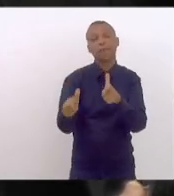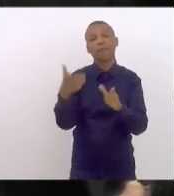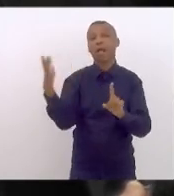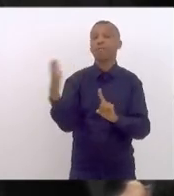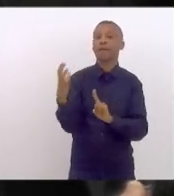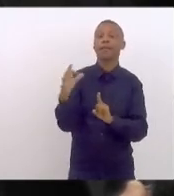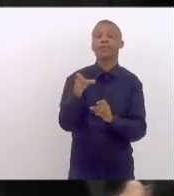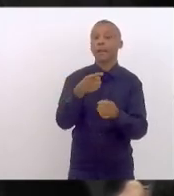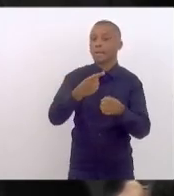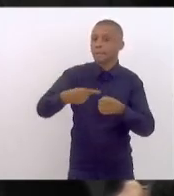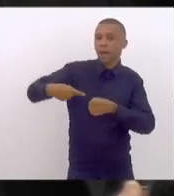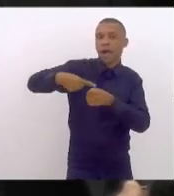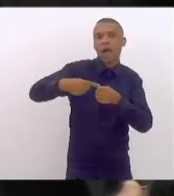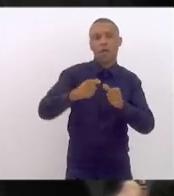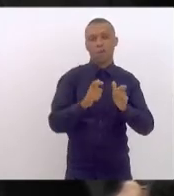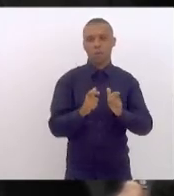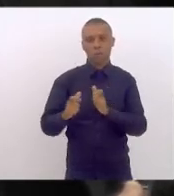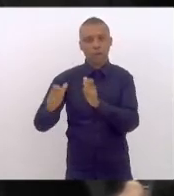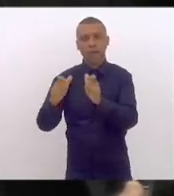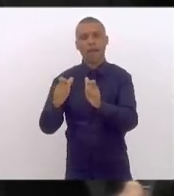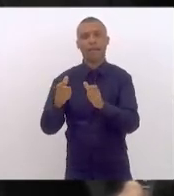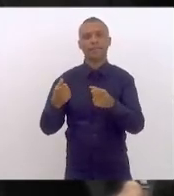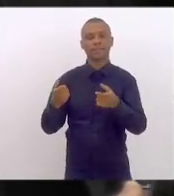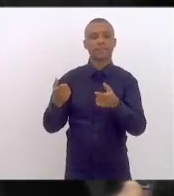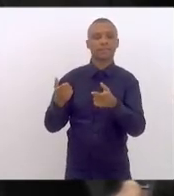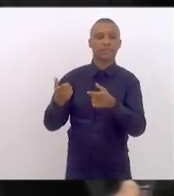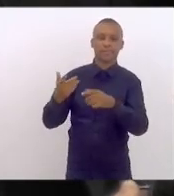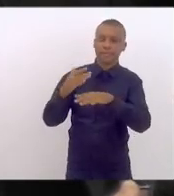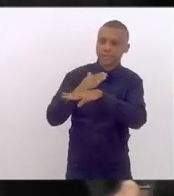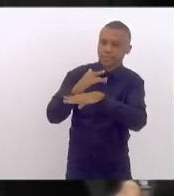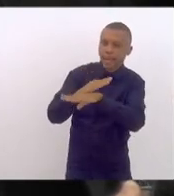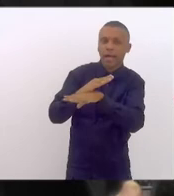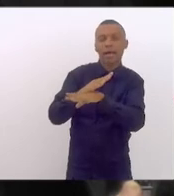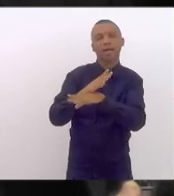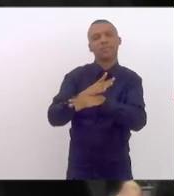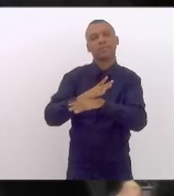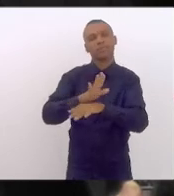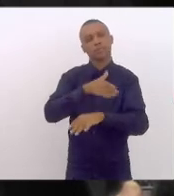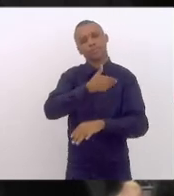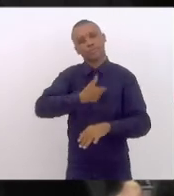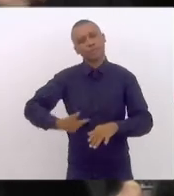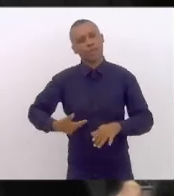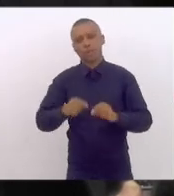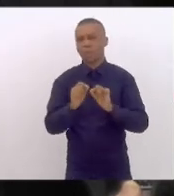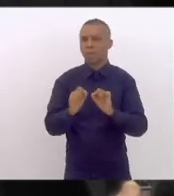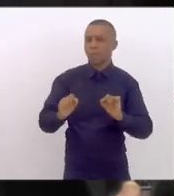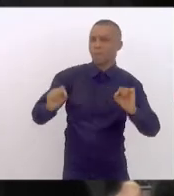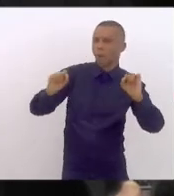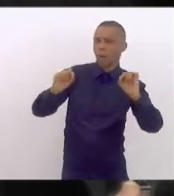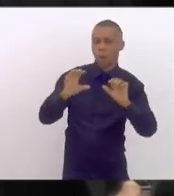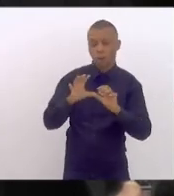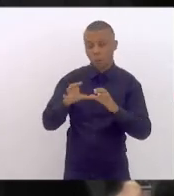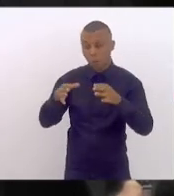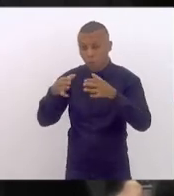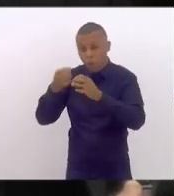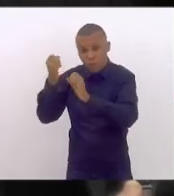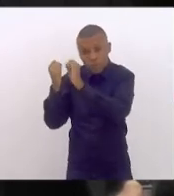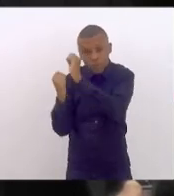que afetam territórios que afetam cidades estados países corporações profissionais